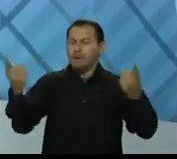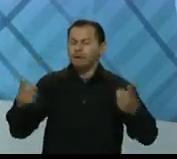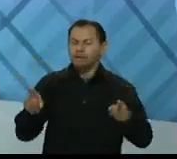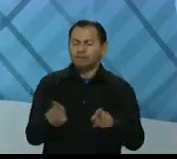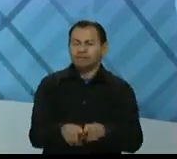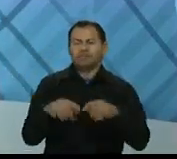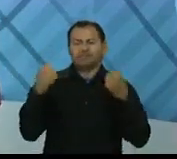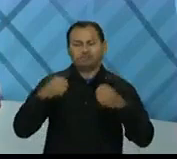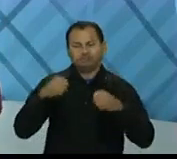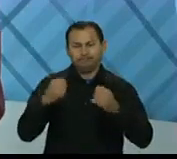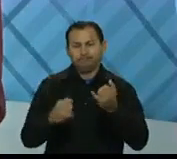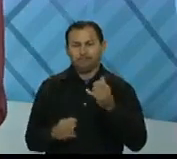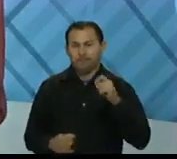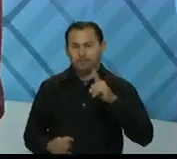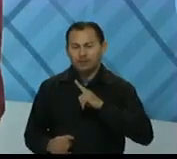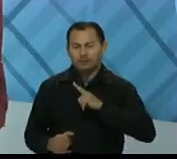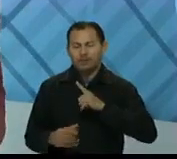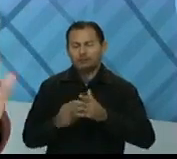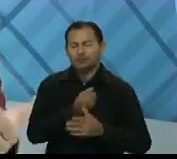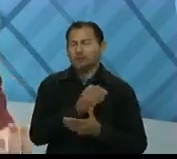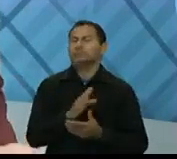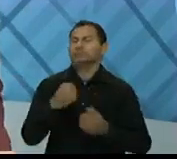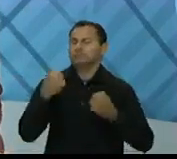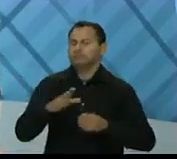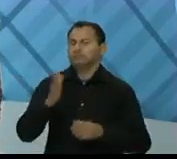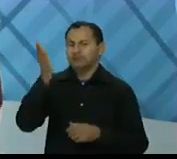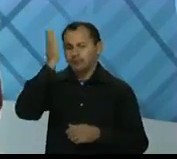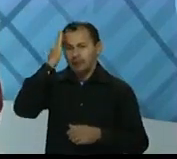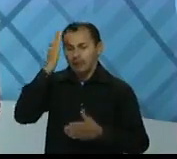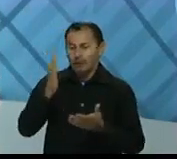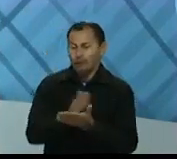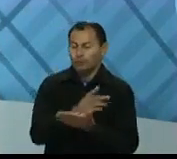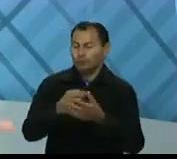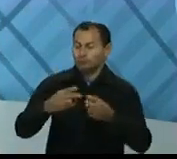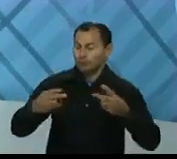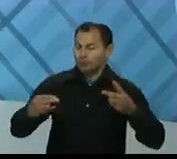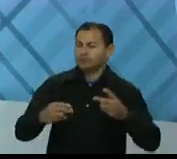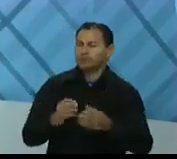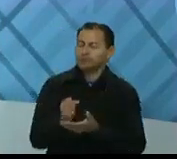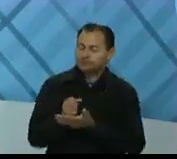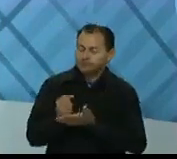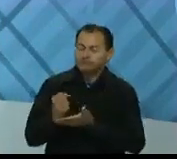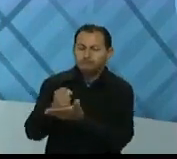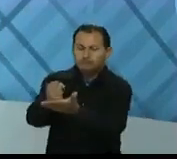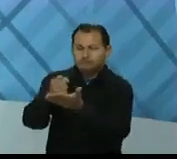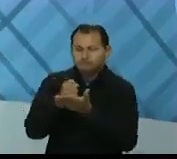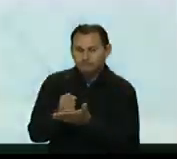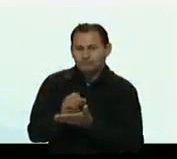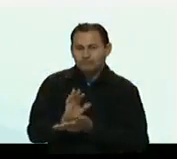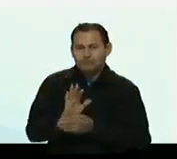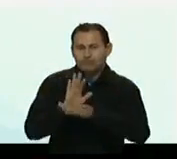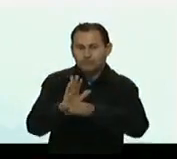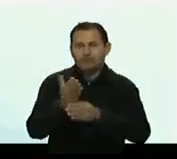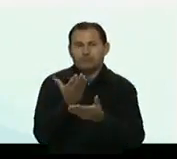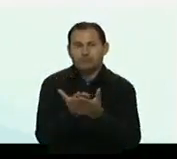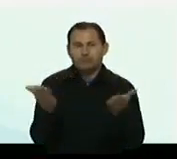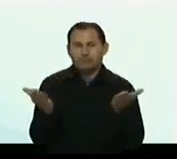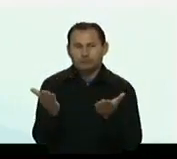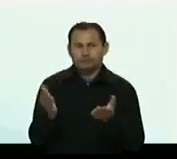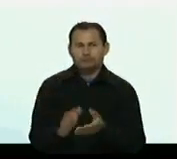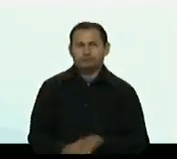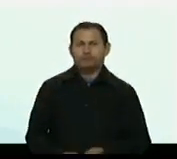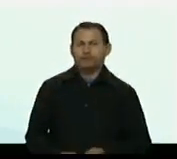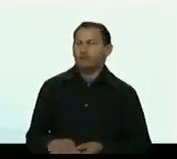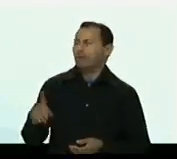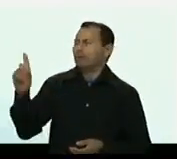é necessário que nós tenhamos alguns conhecimentos prévios que nos auxiliem para o nosso estudo de hoje. Vamos conhecê-los.